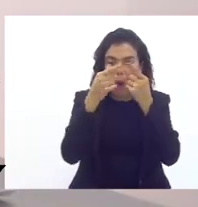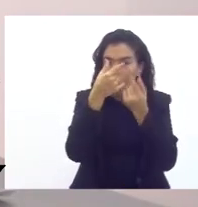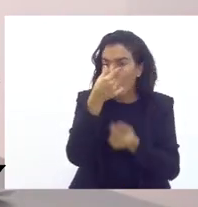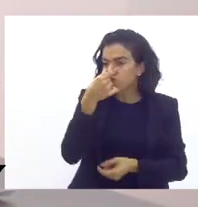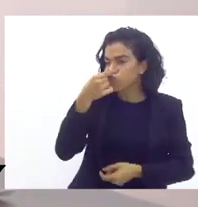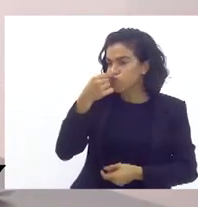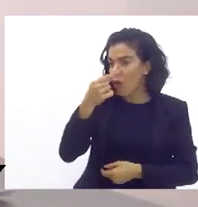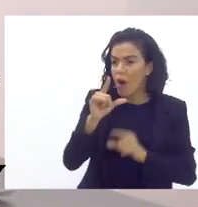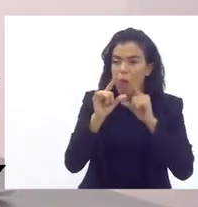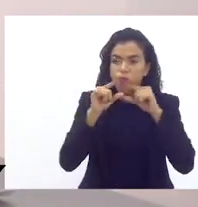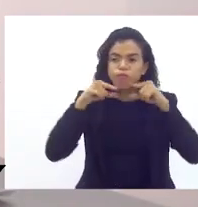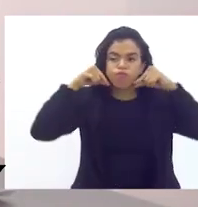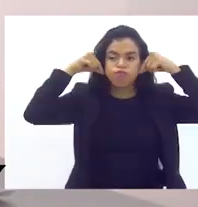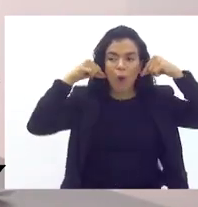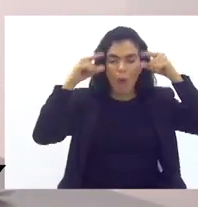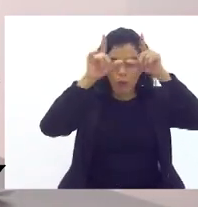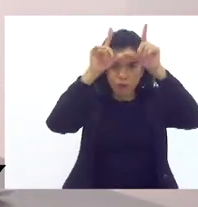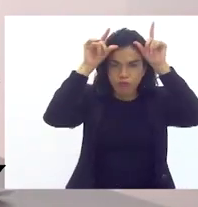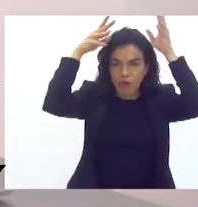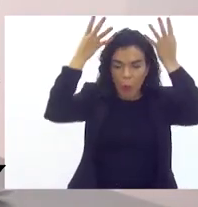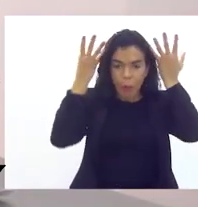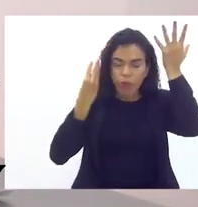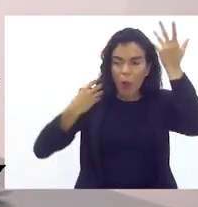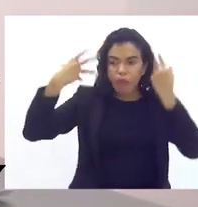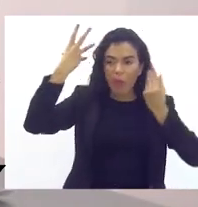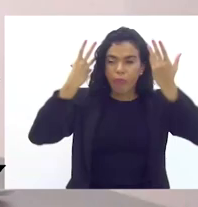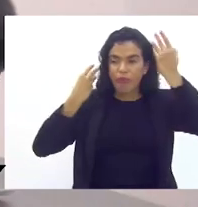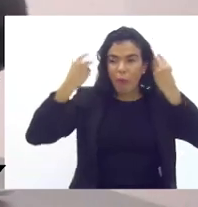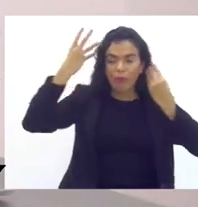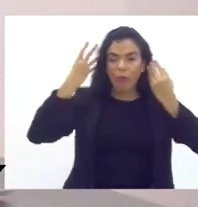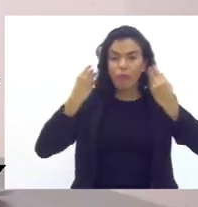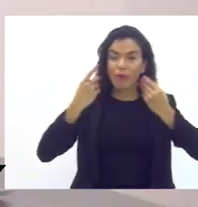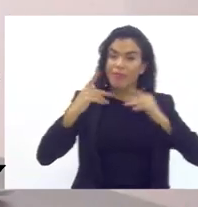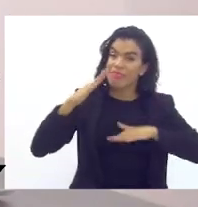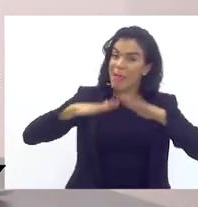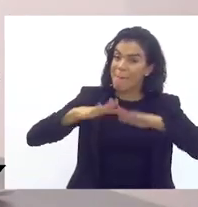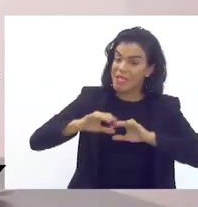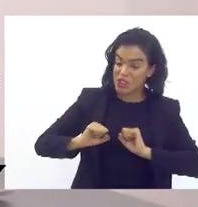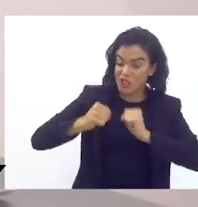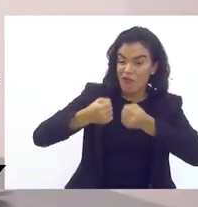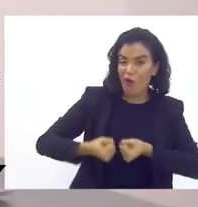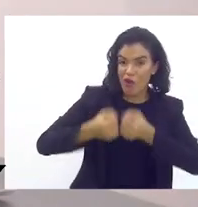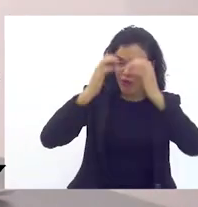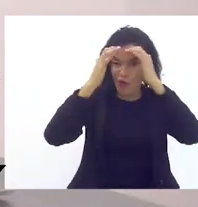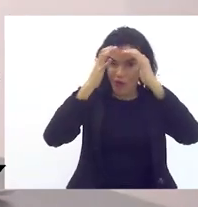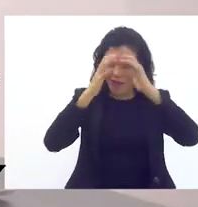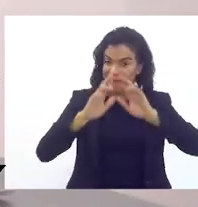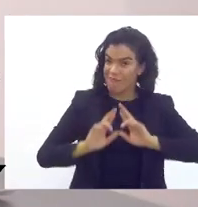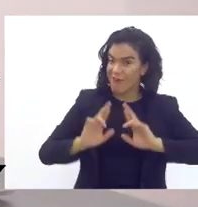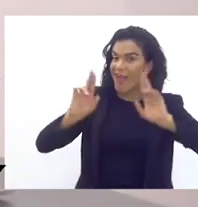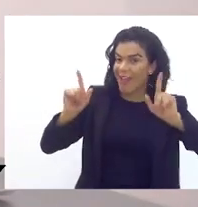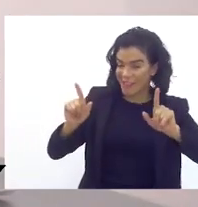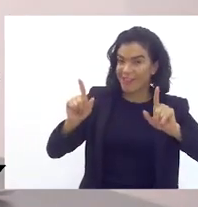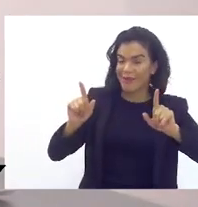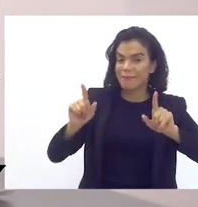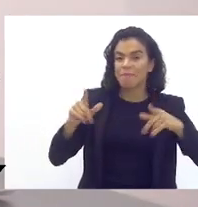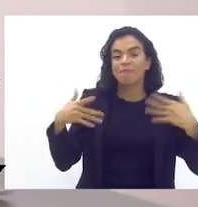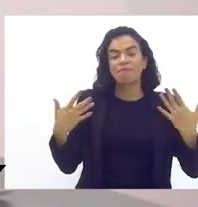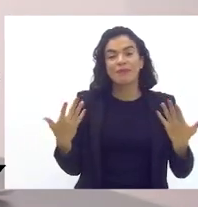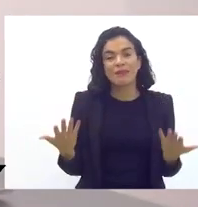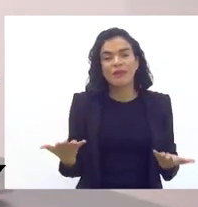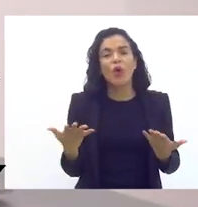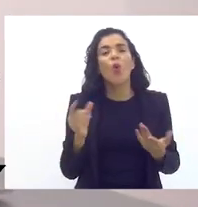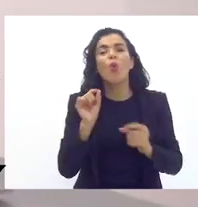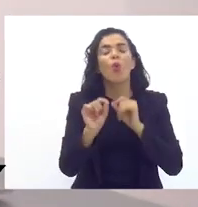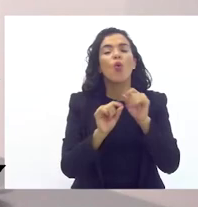para reconhecer são atividades diferentes Depende de esforços cognitivos diferentes então o que